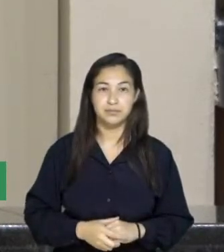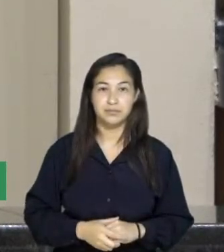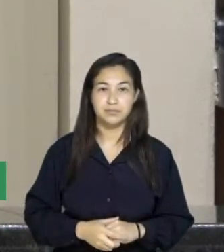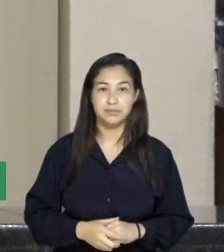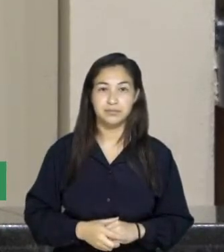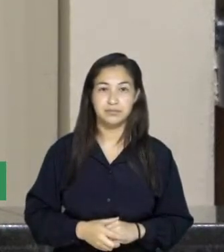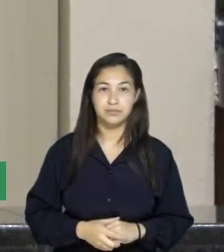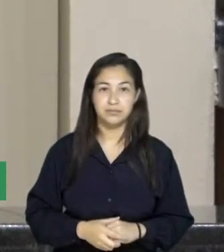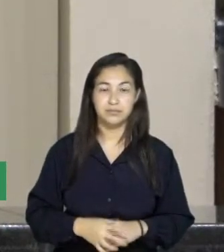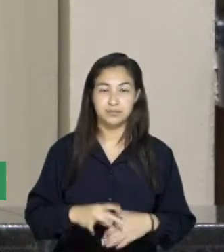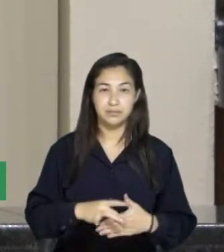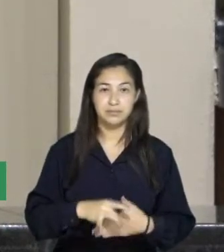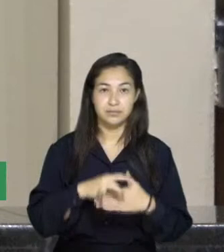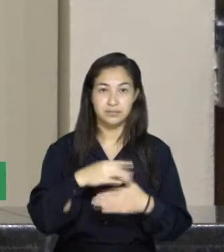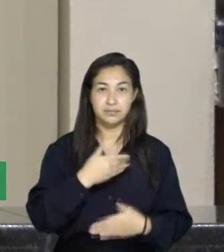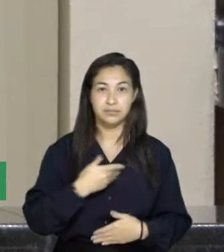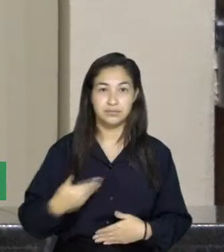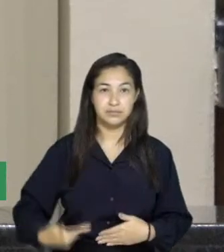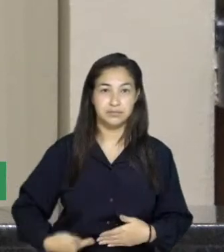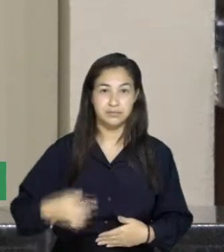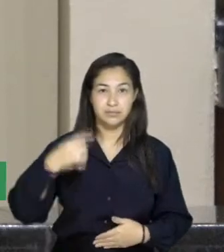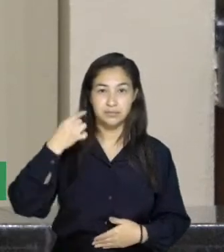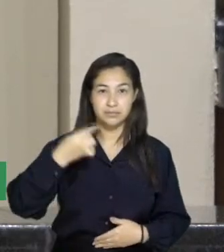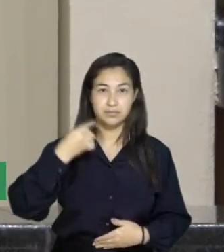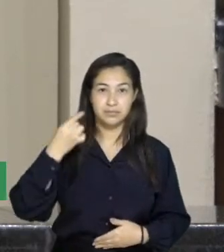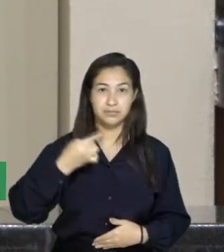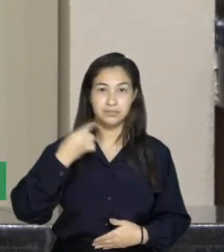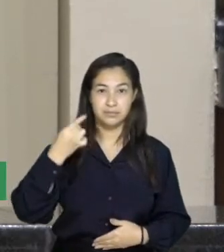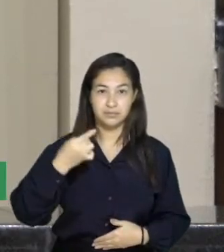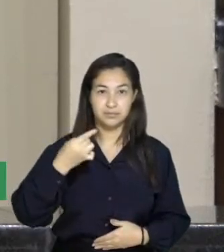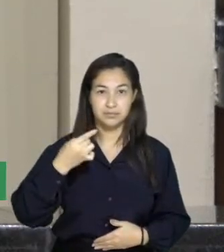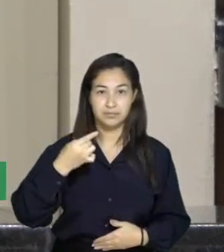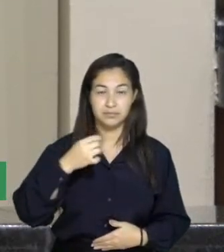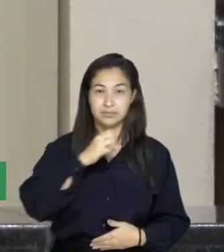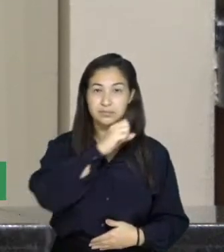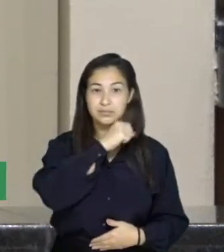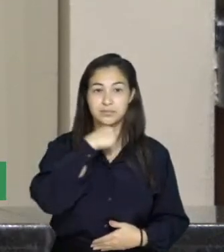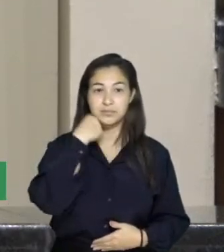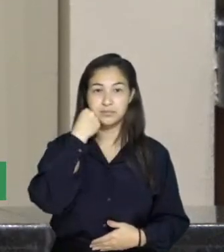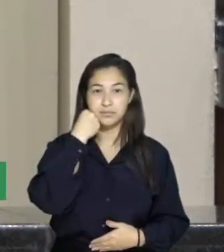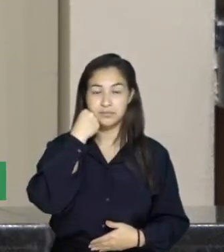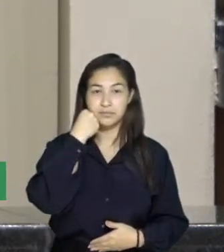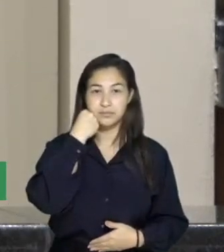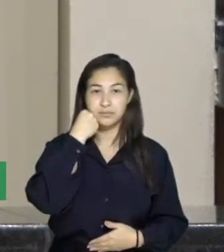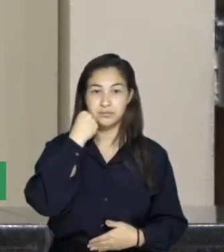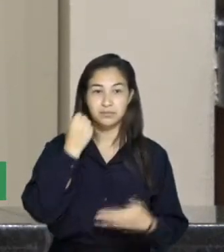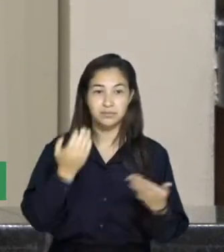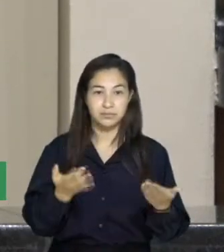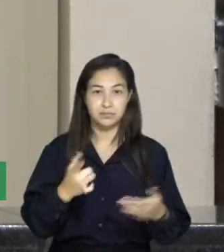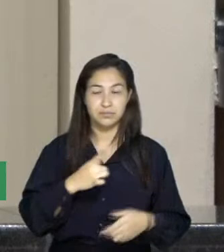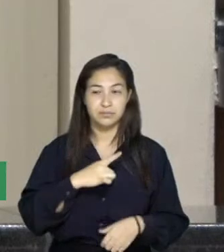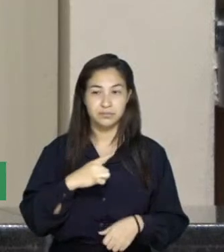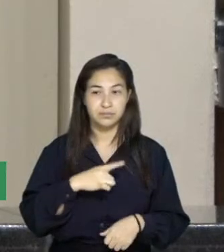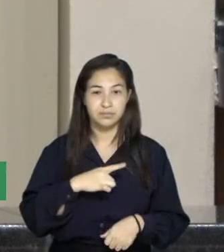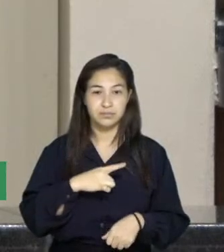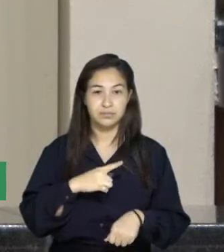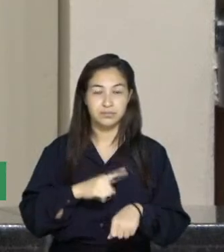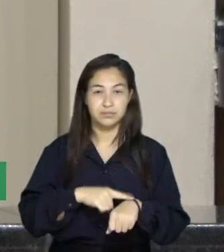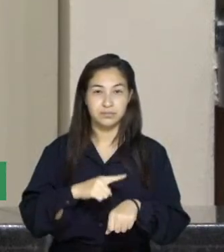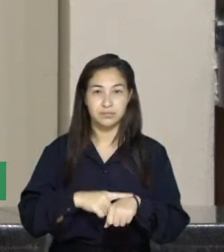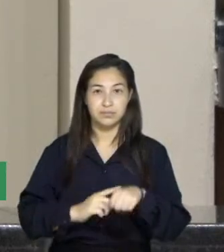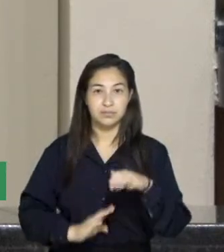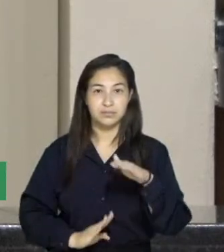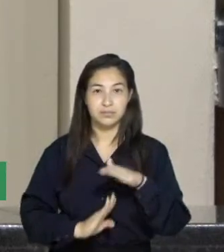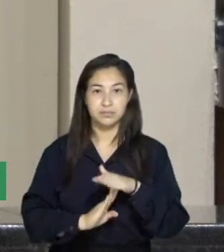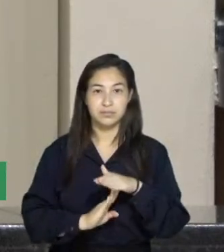Líder do governo, deputado Mazzucco. Vossa Excelência, tenho tempo